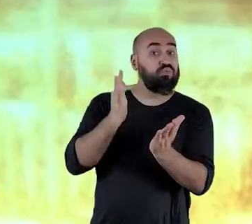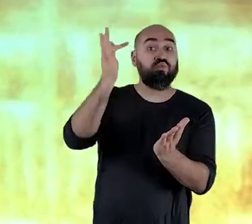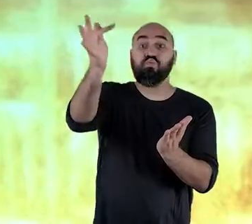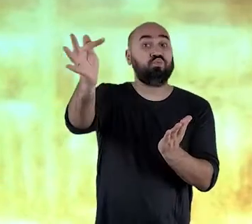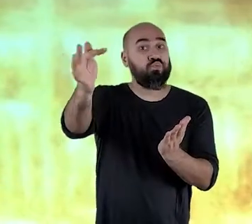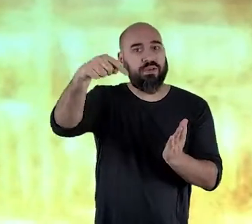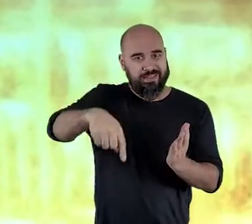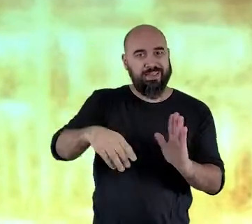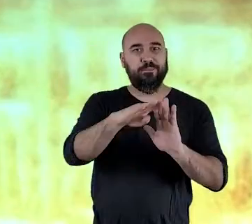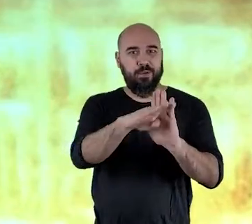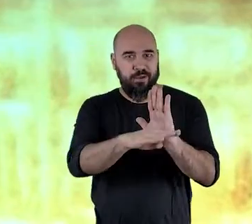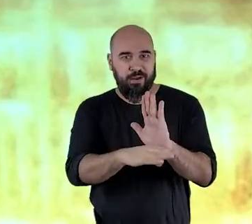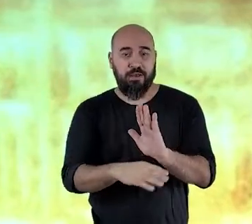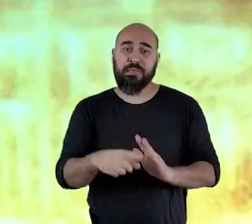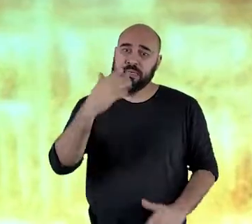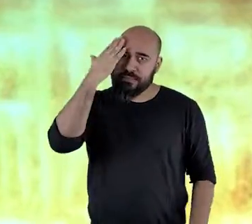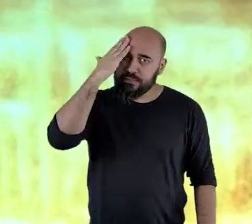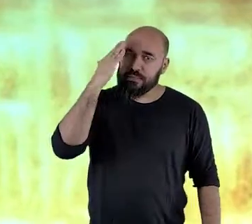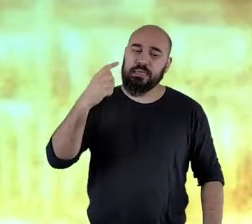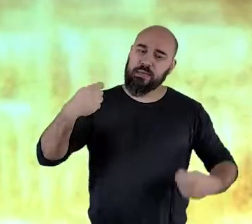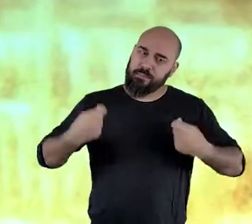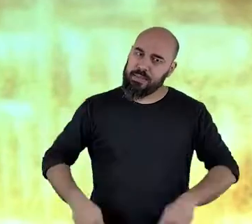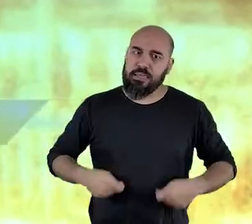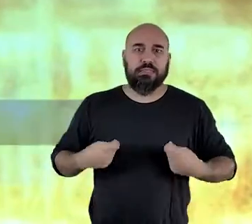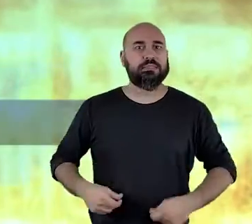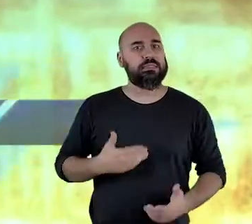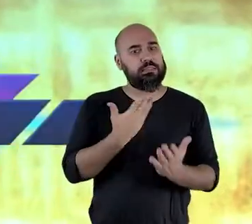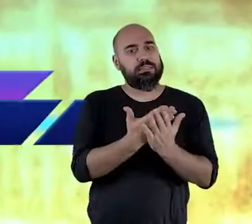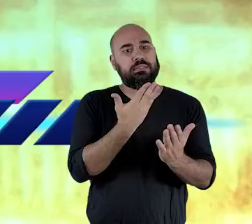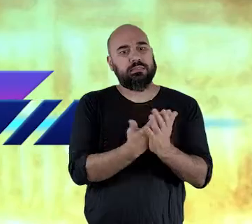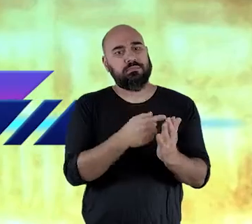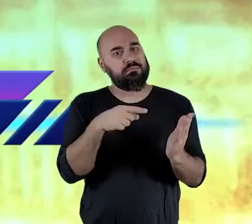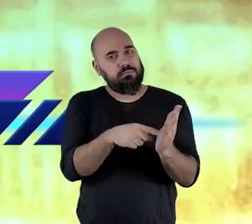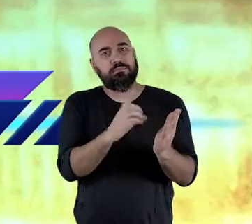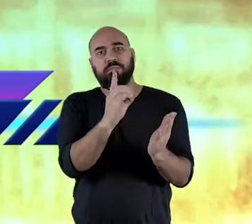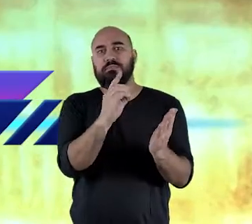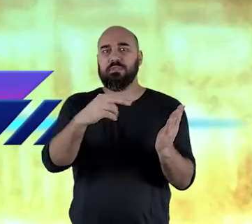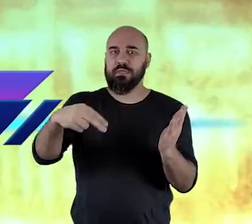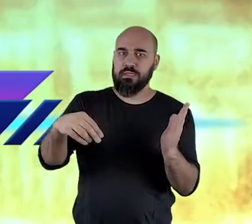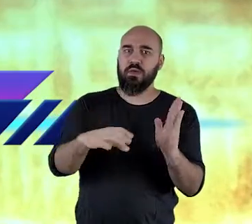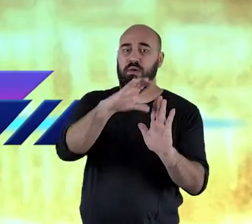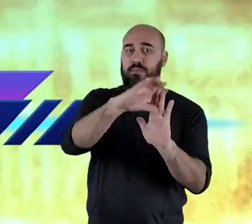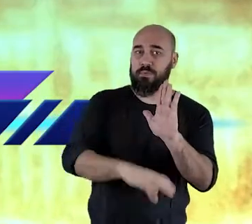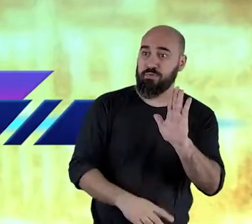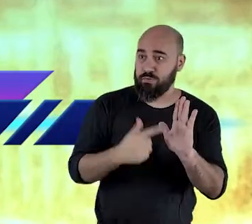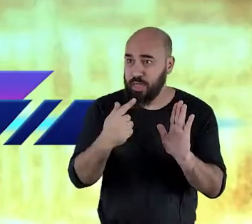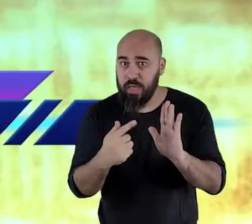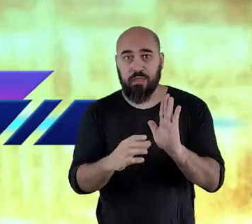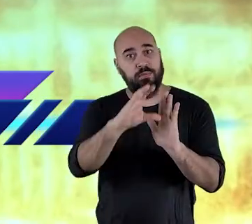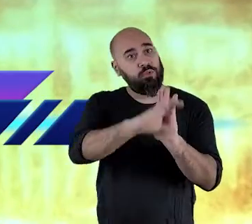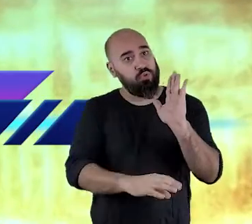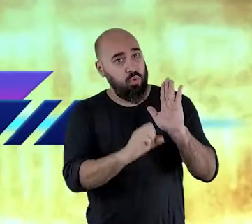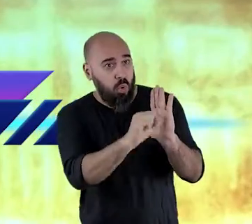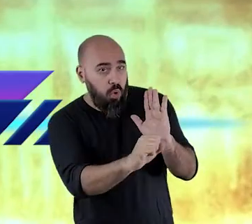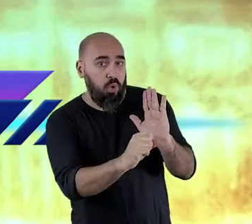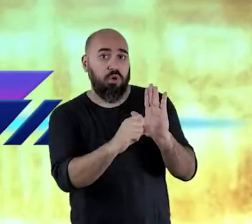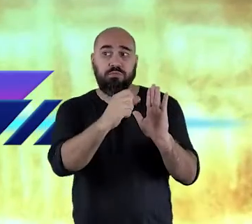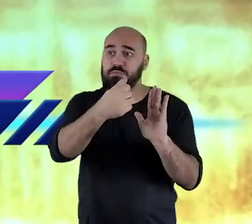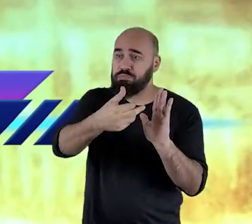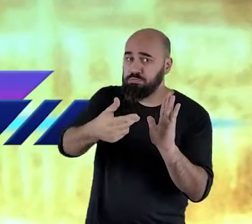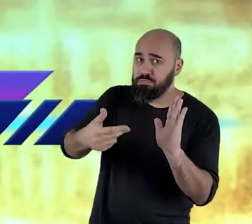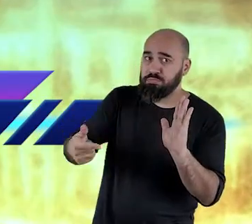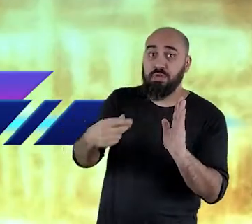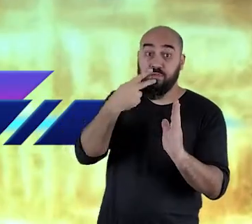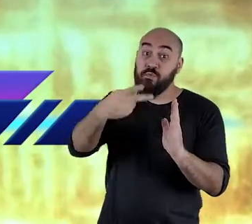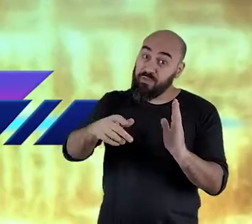nos capítulos proféticos, lá os 7, 8, vamos tratar exatamente sobre o